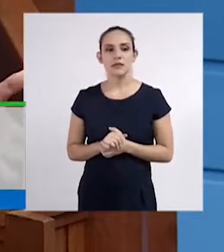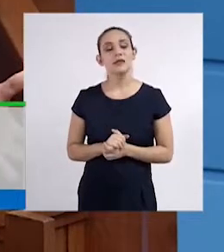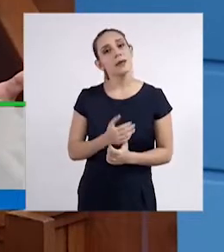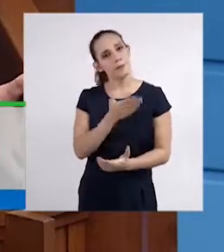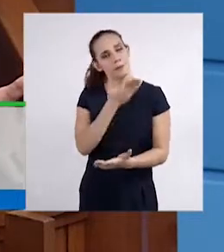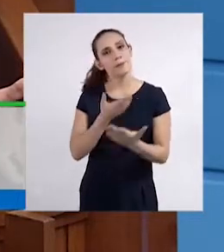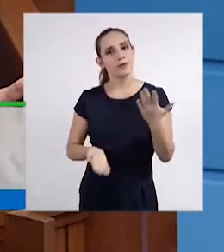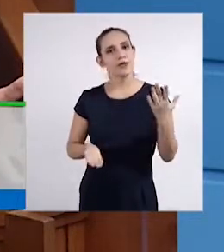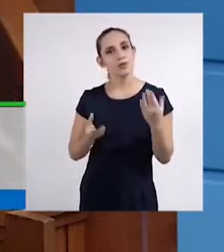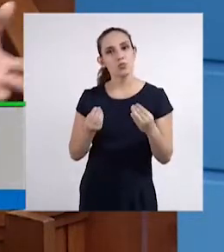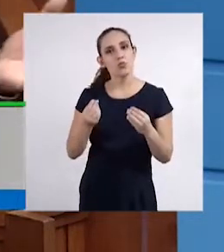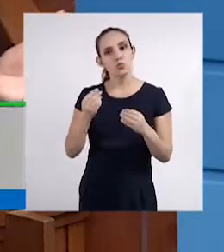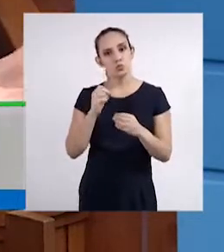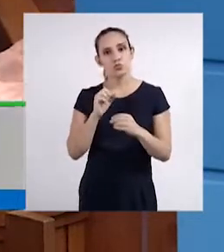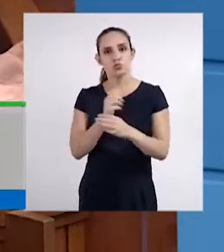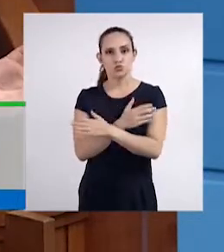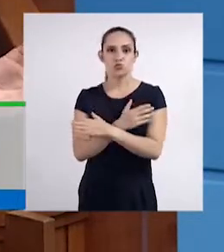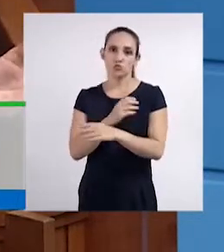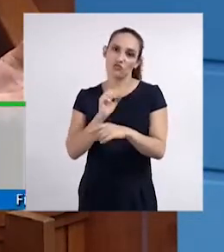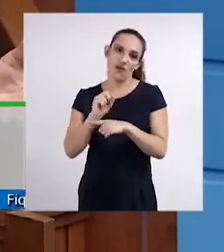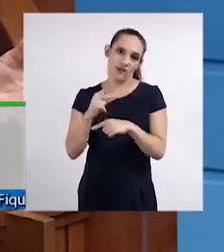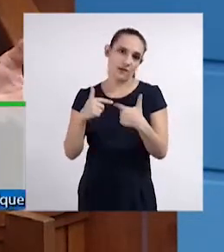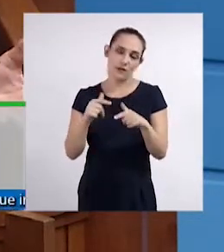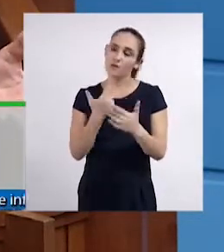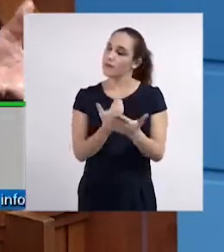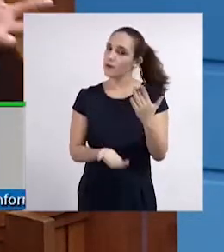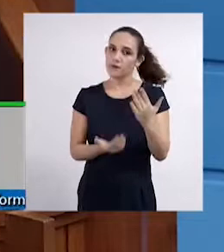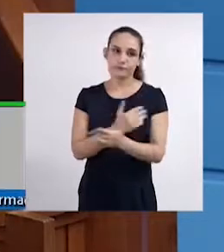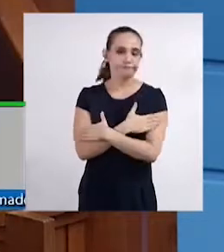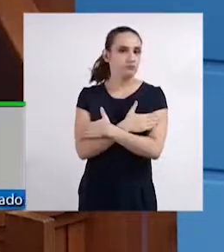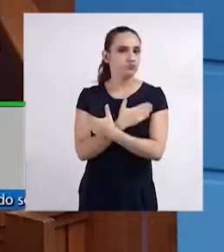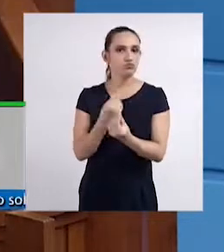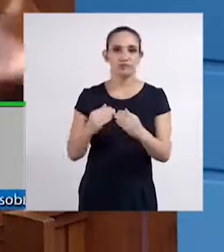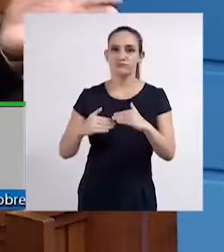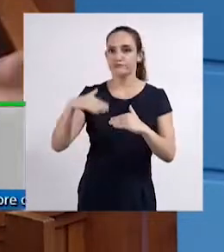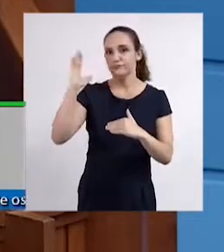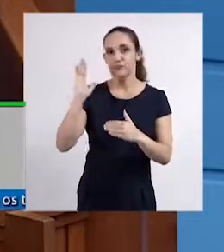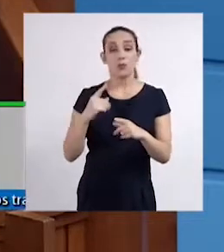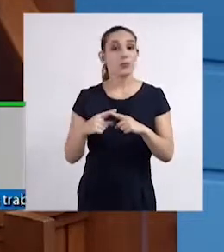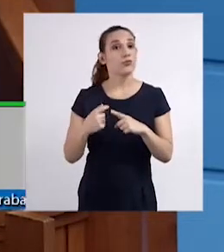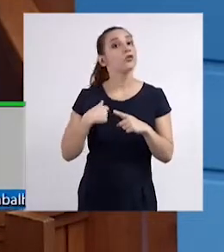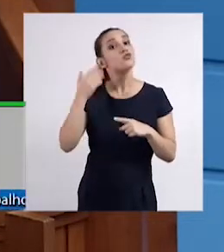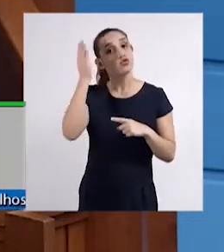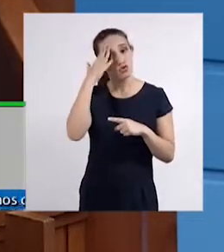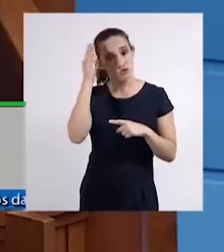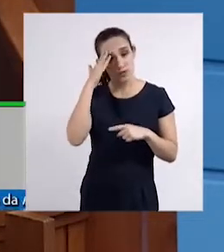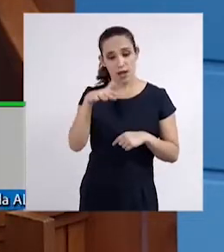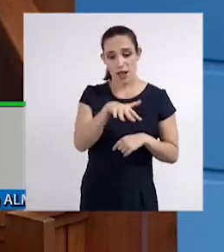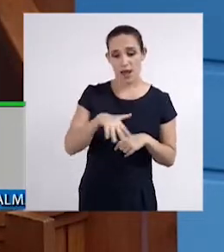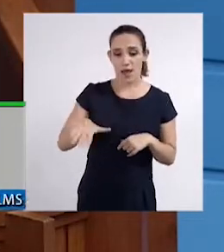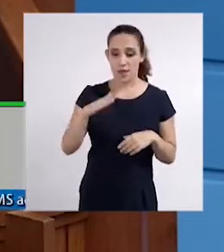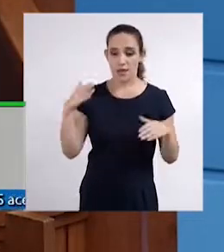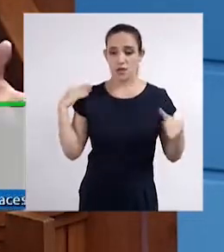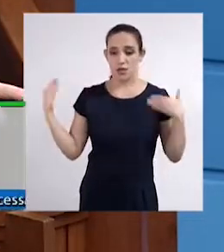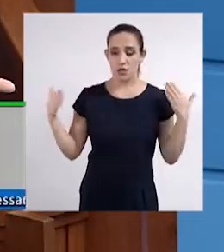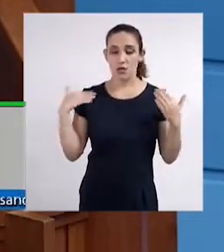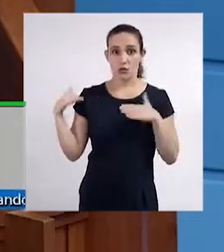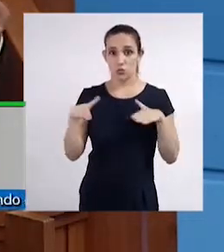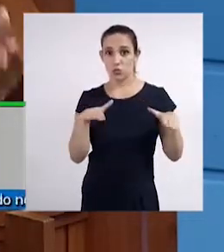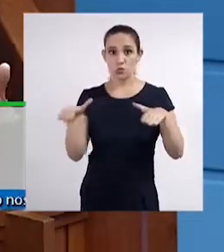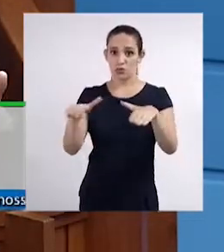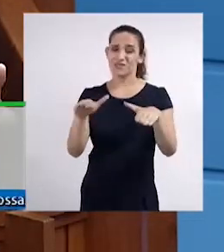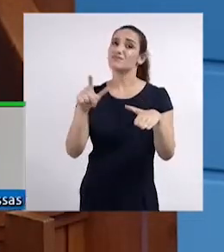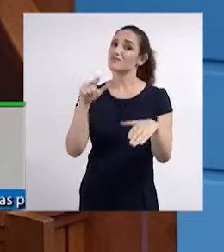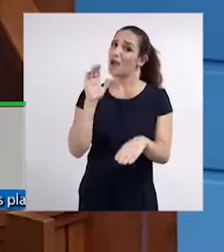aqui no Mato Grosso do Sul. E muitos. Porque nós sabemos que o setor turístico no Mato Grosso do Sul, ele